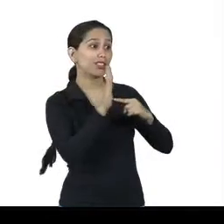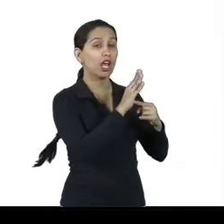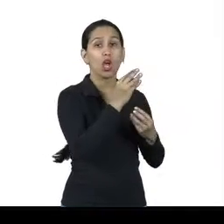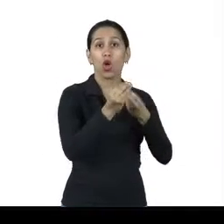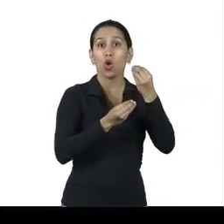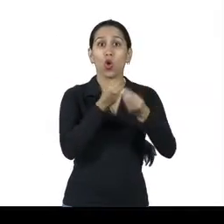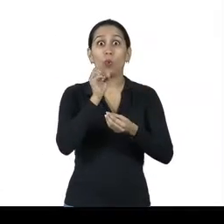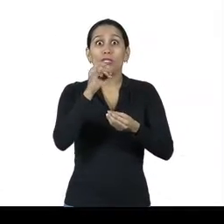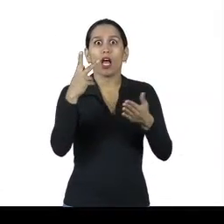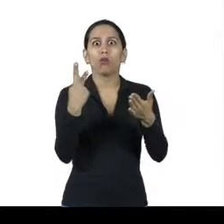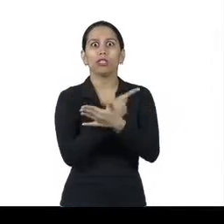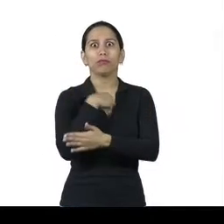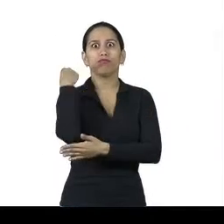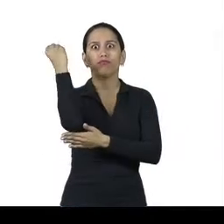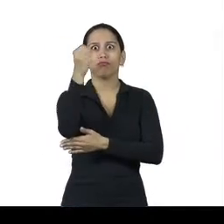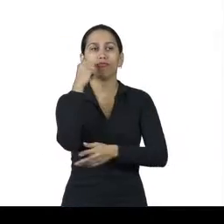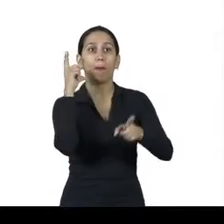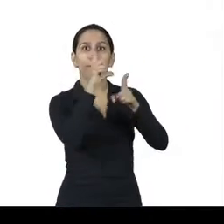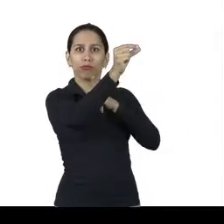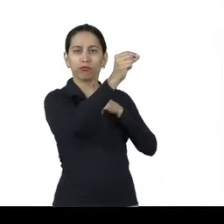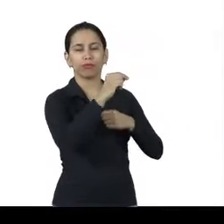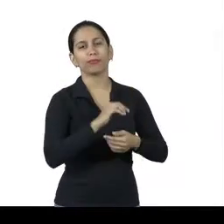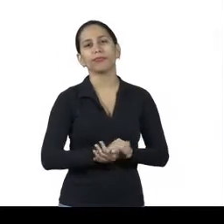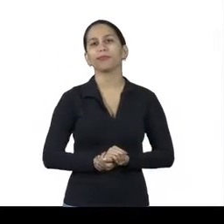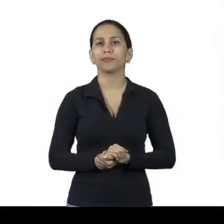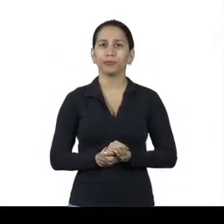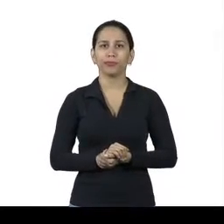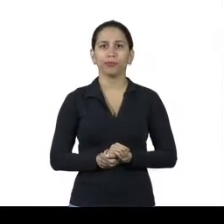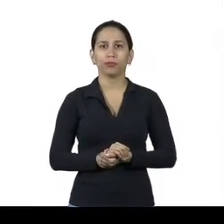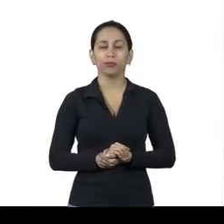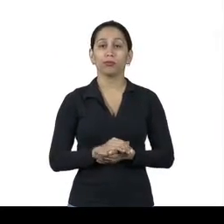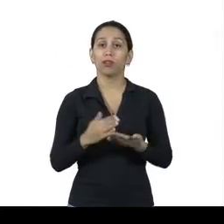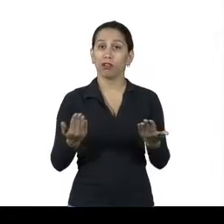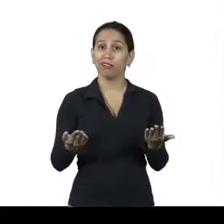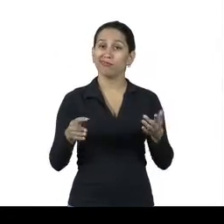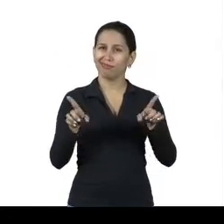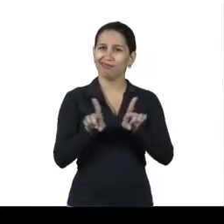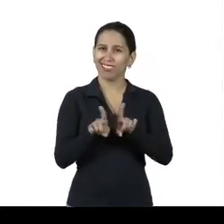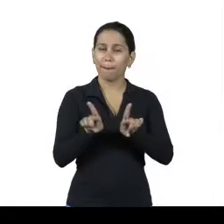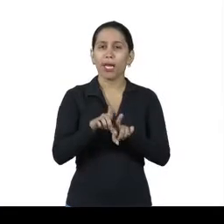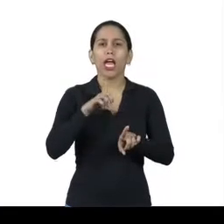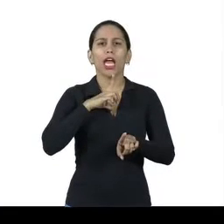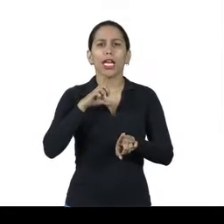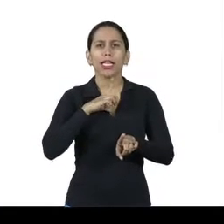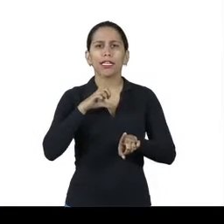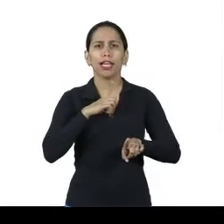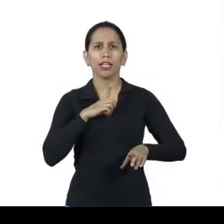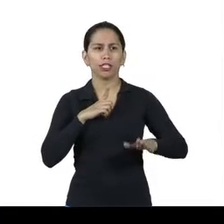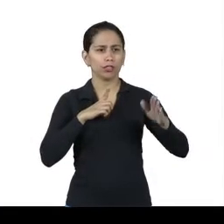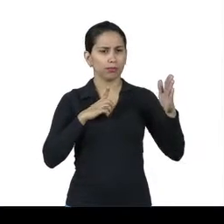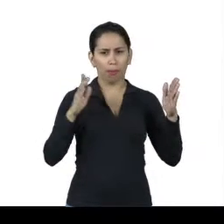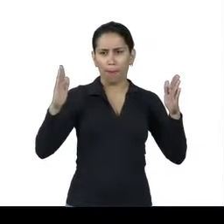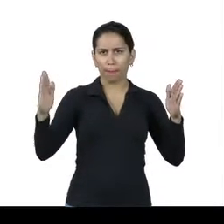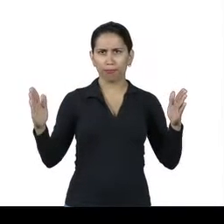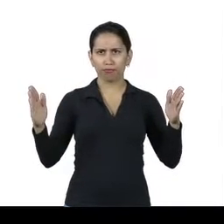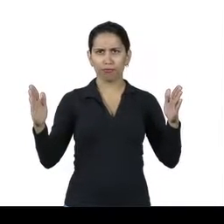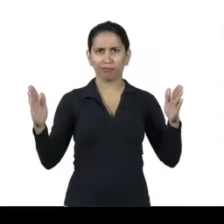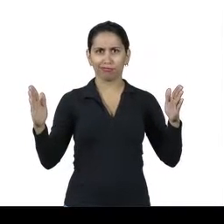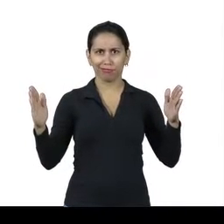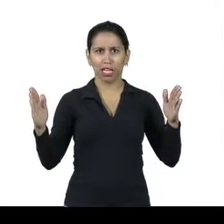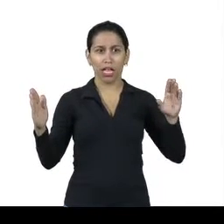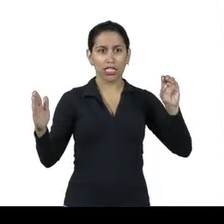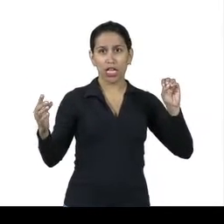emergência. O procedimento também deve indicar o espaço mínimo que deve haver entre as máquinas. Isso é